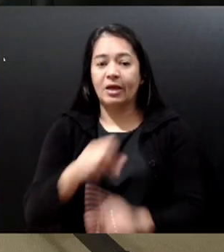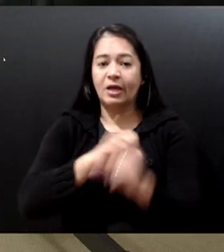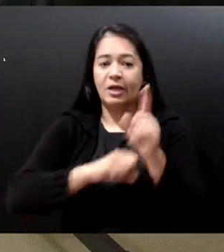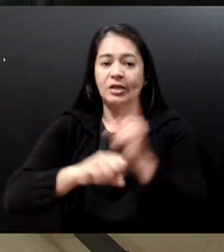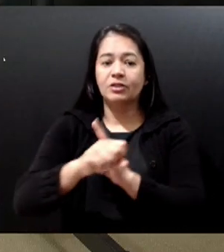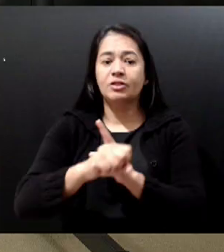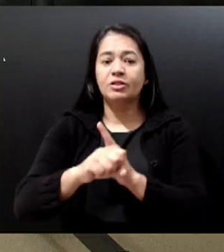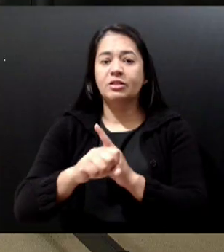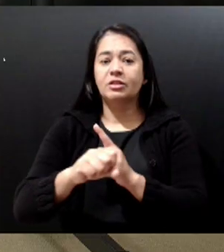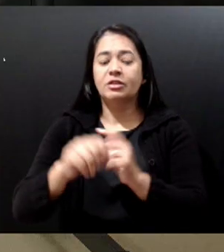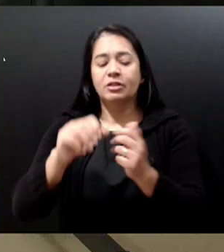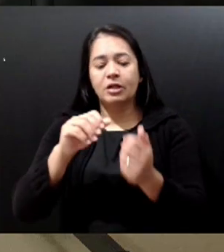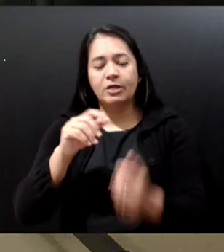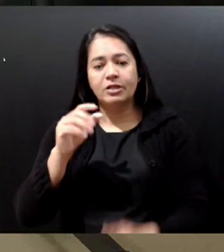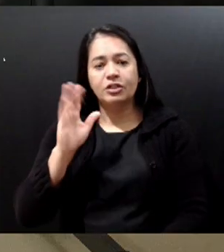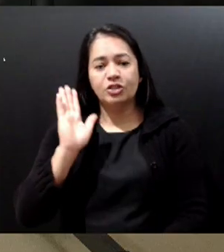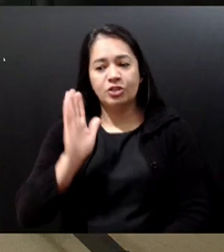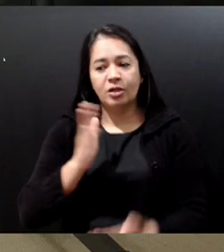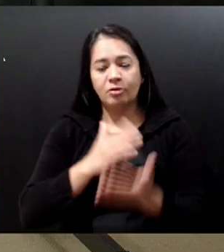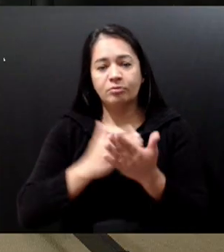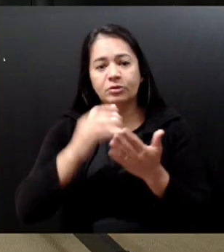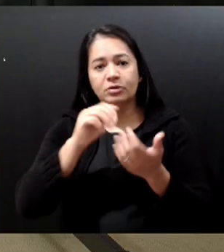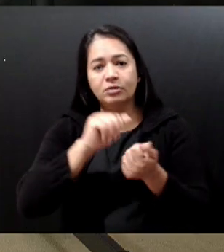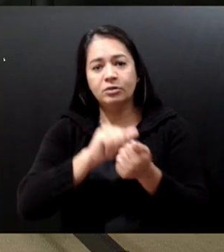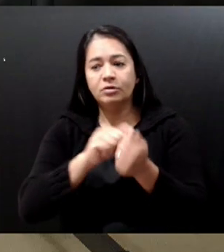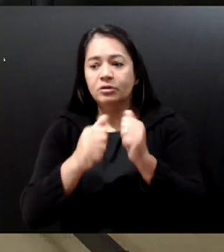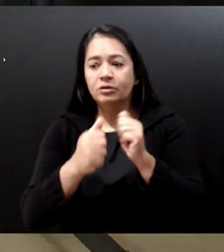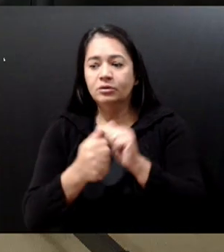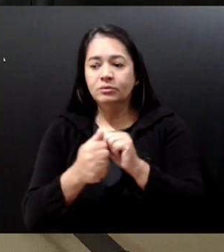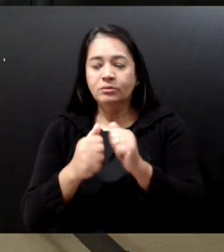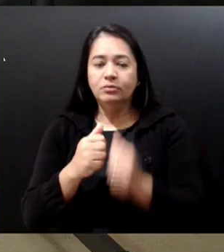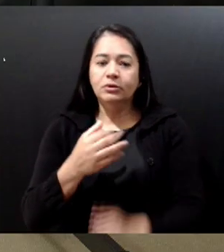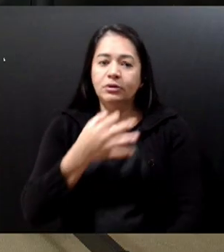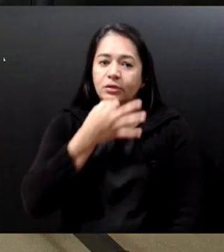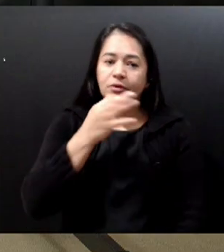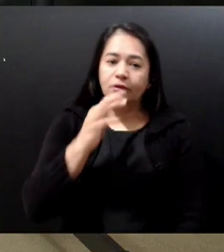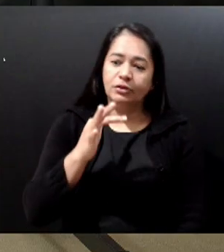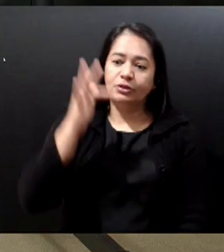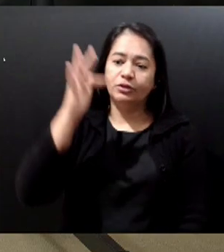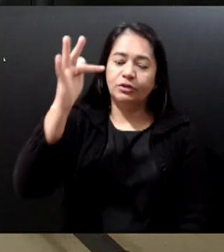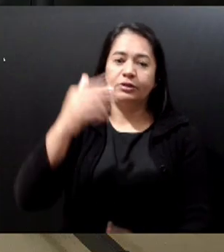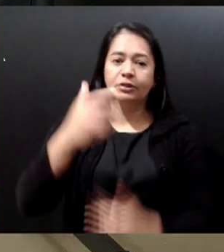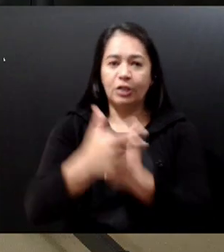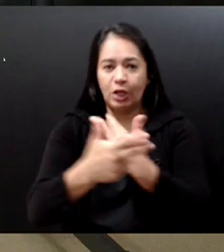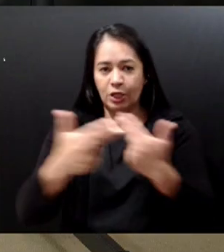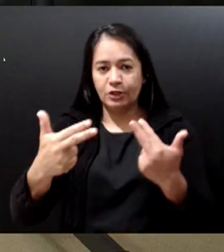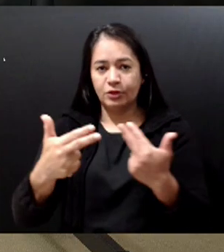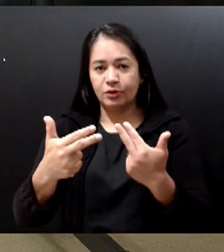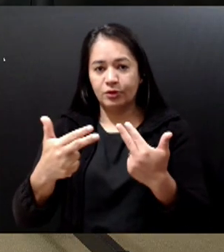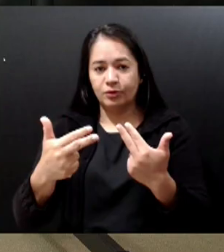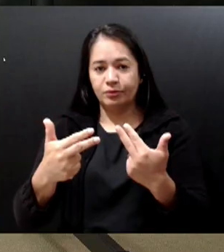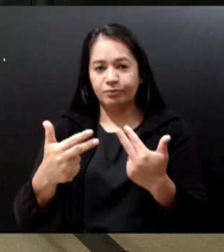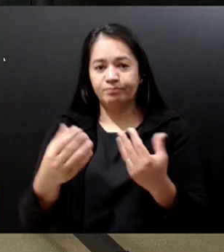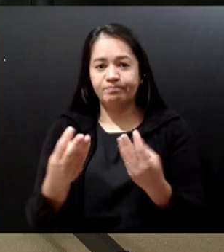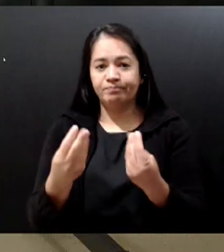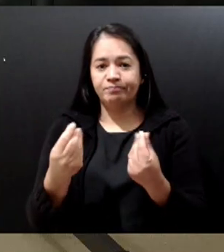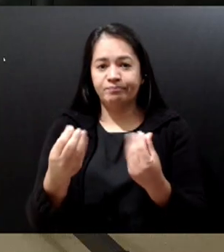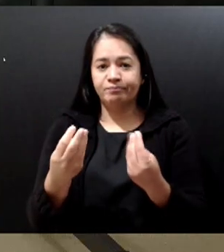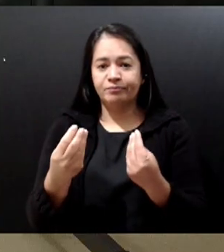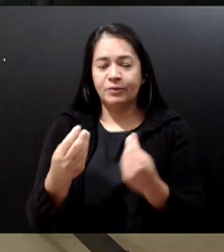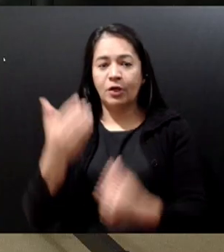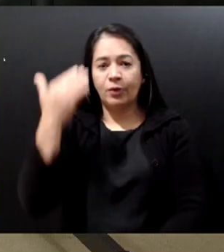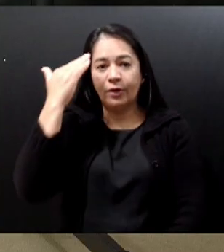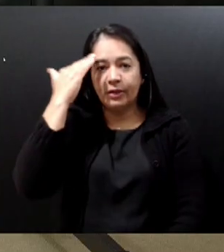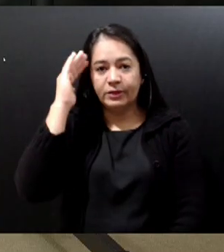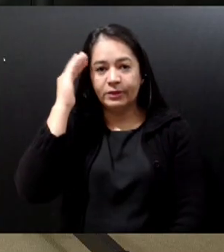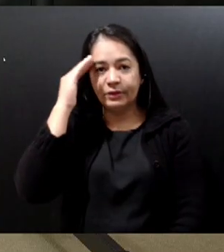moldado, eu acredito que num futuro não tão distante as coisas vão ficar com um entendimento mais assertivo